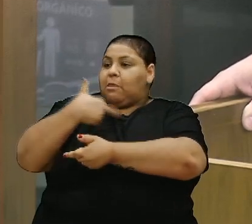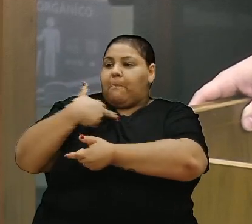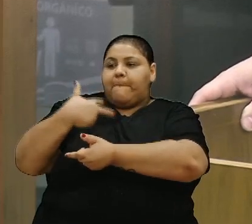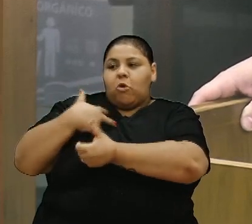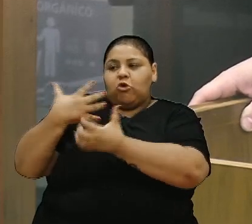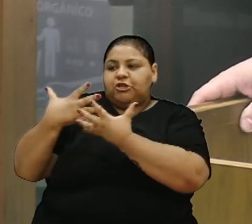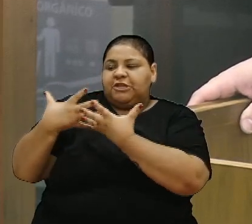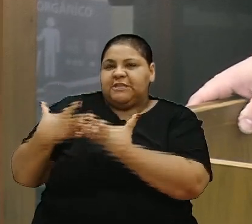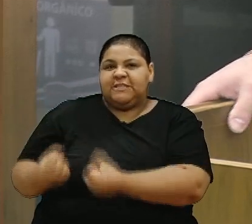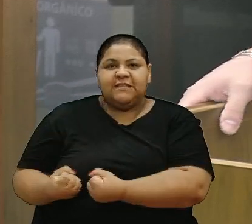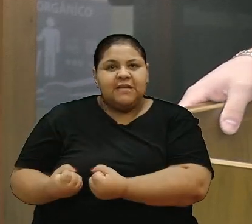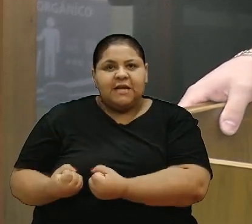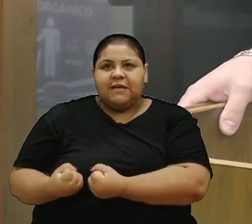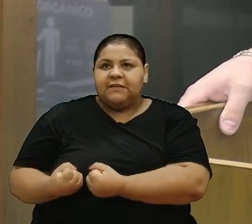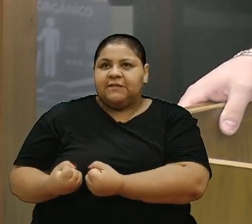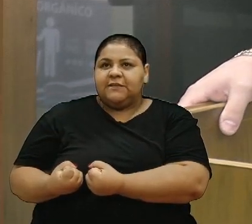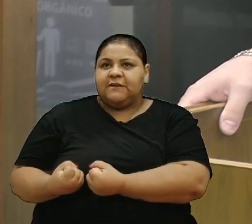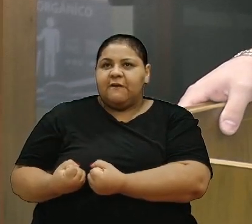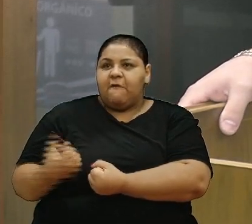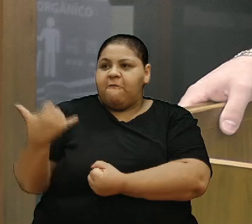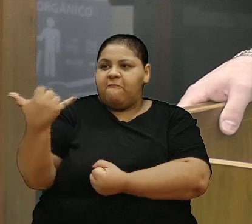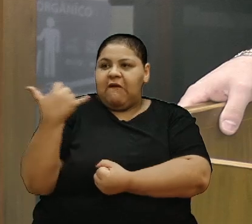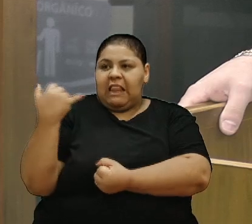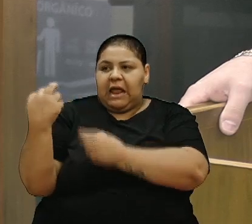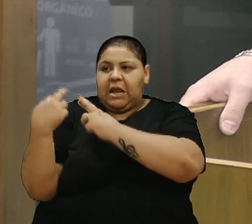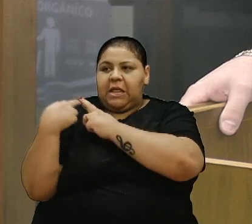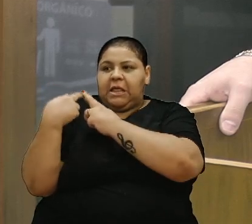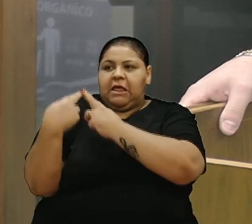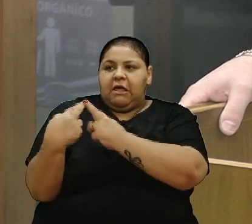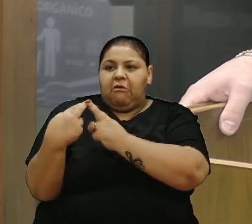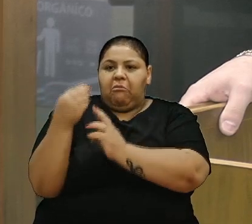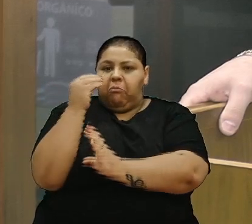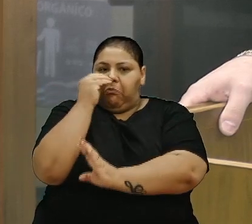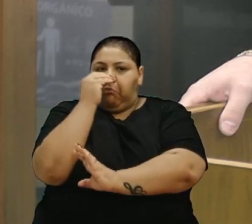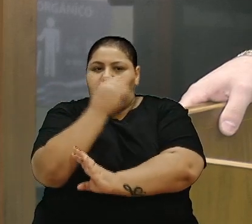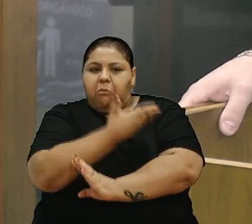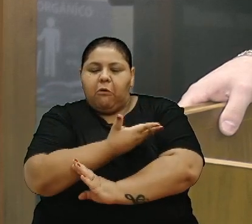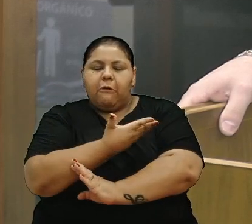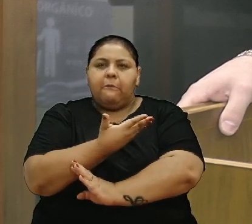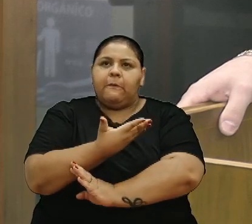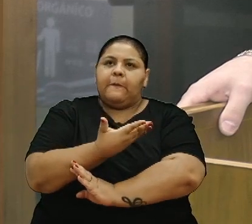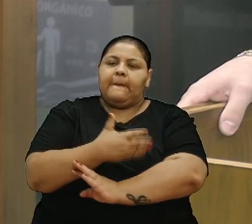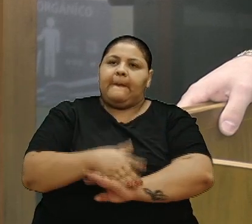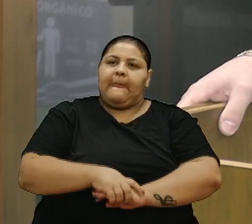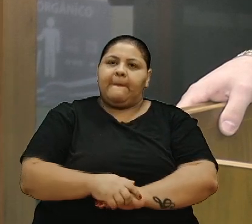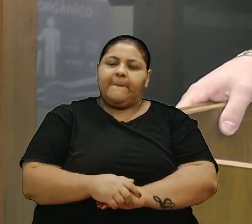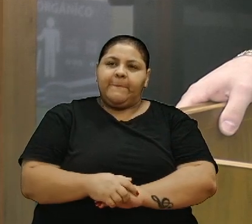com tamanha irresponsabilidade, ignorância e descaso.